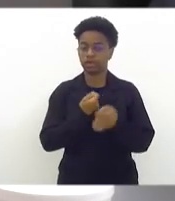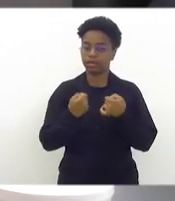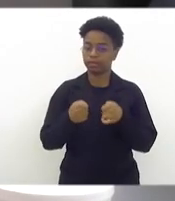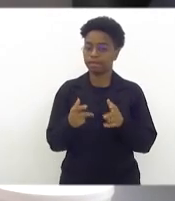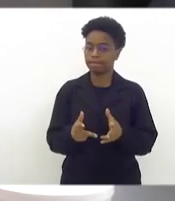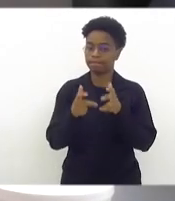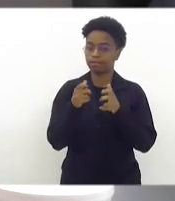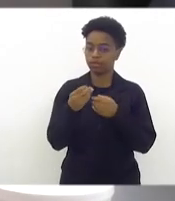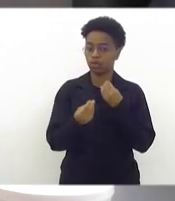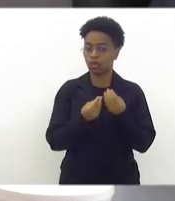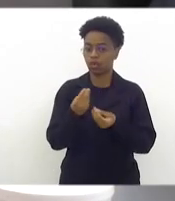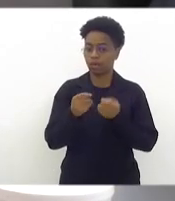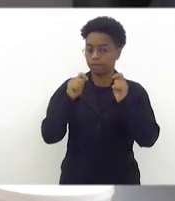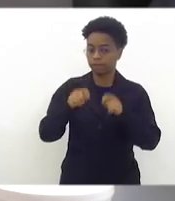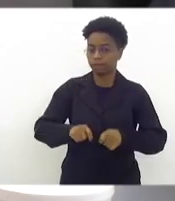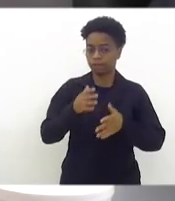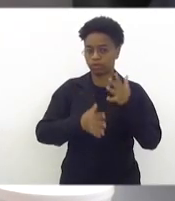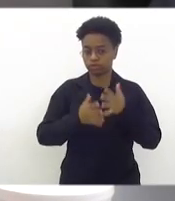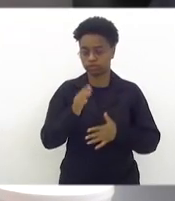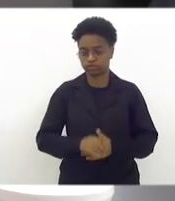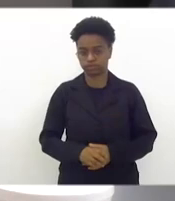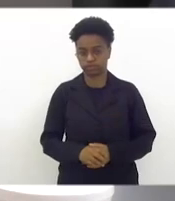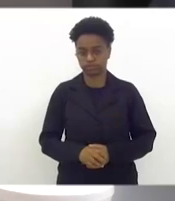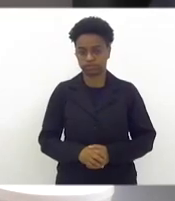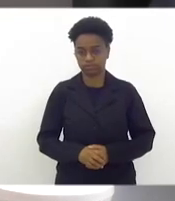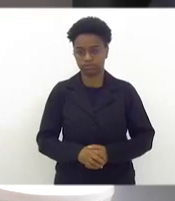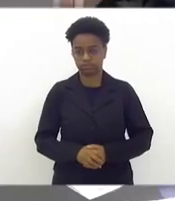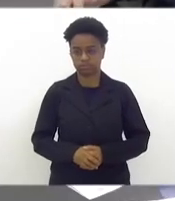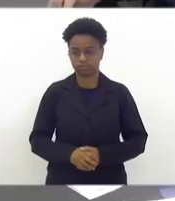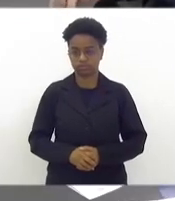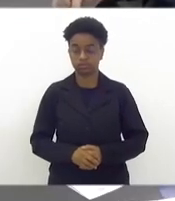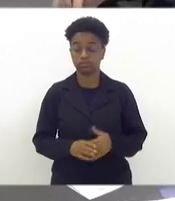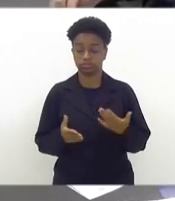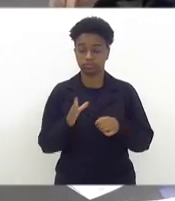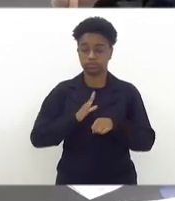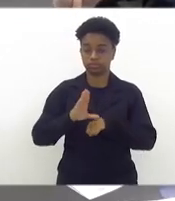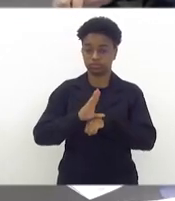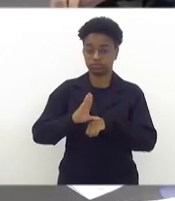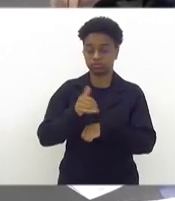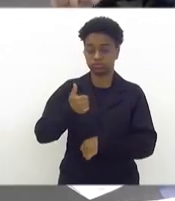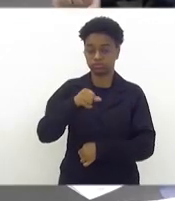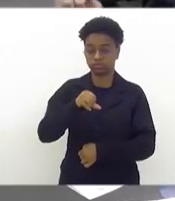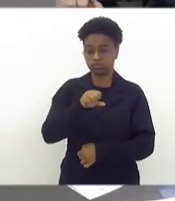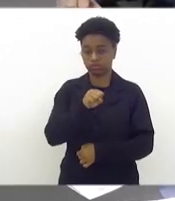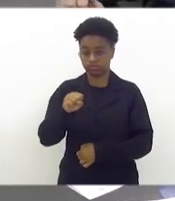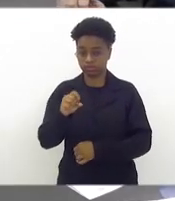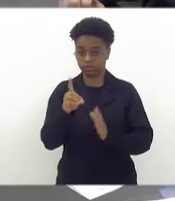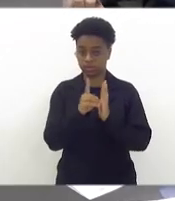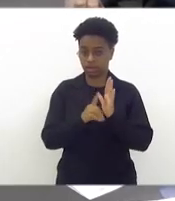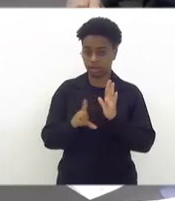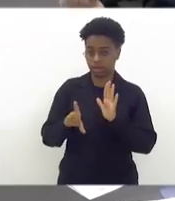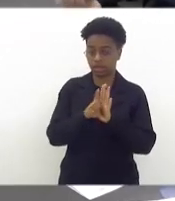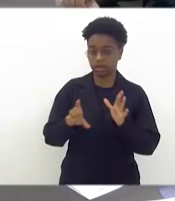da possibilidade de prejudicabilidade. Lembrando que, a partir da Constituição de 88, os decretos-leis se